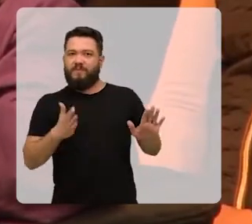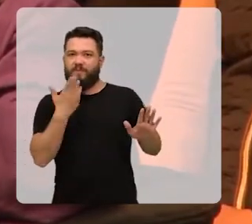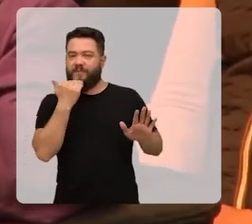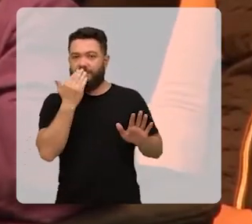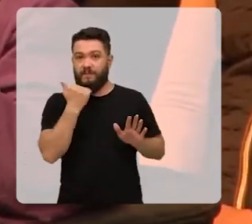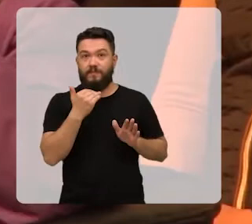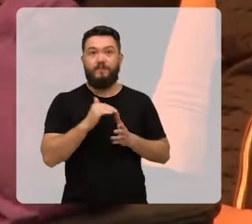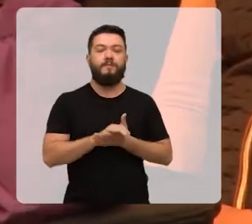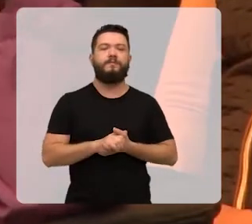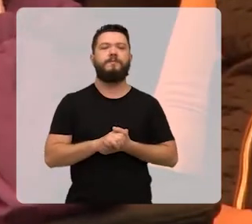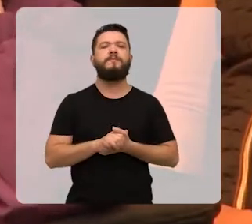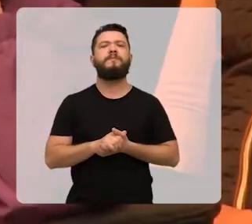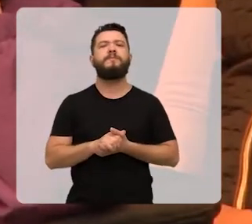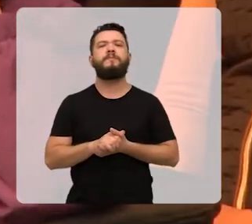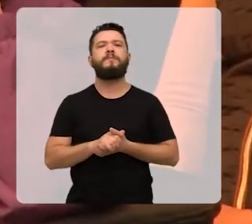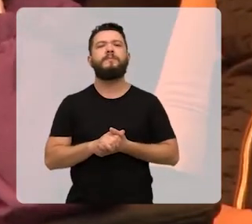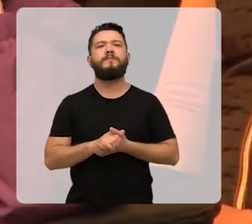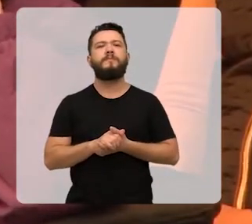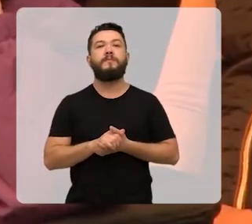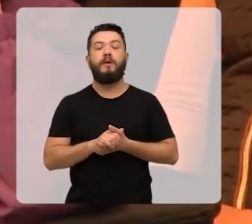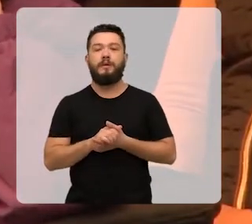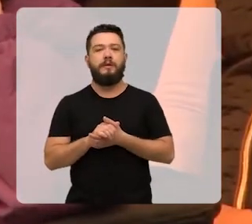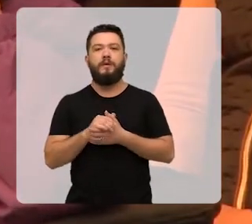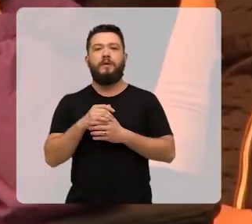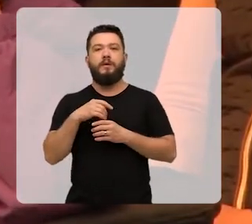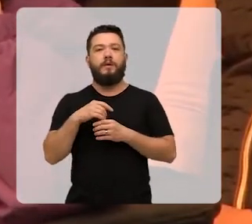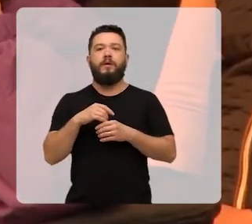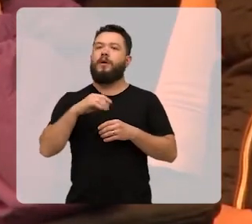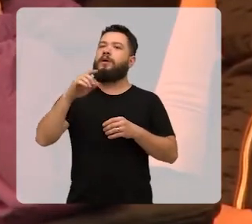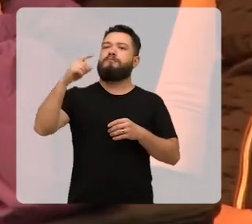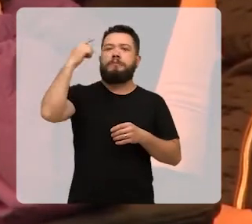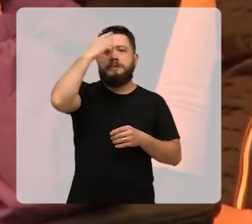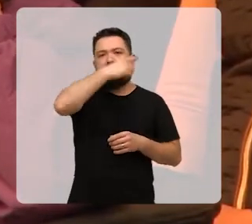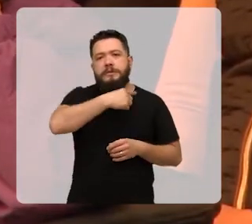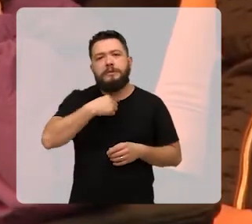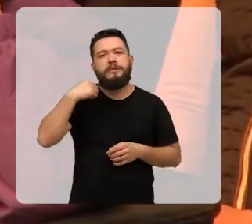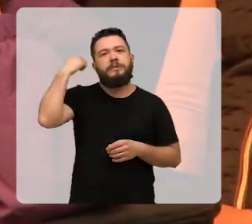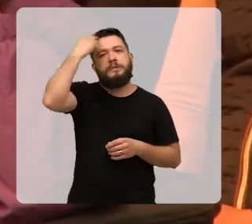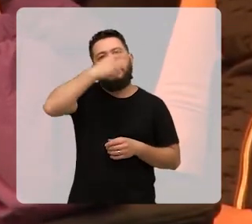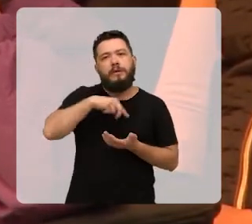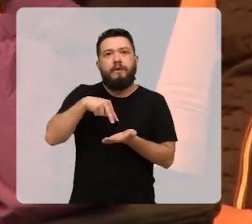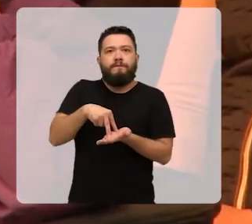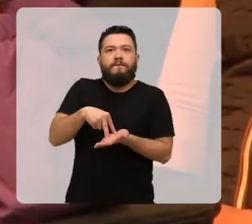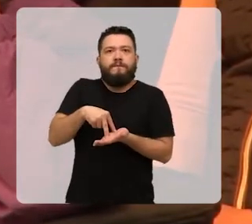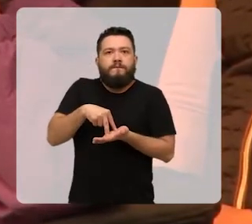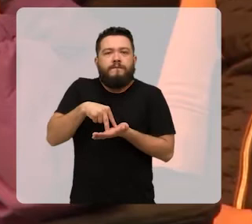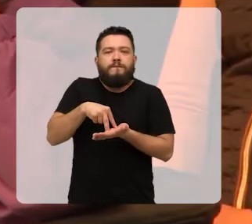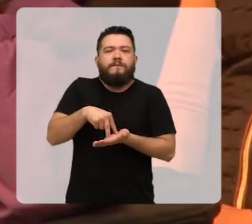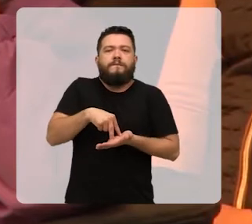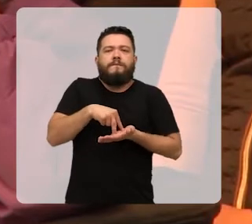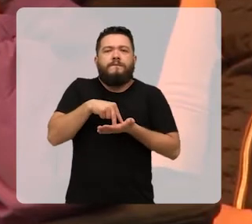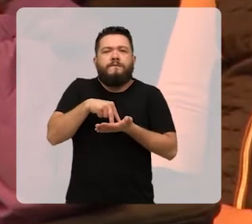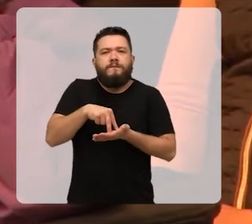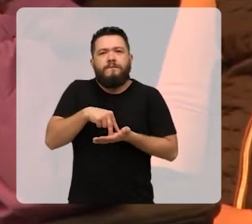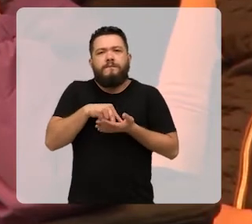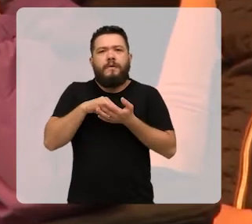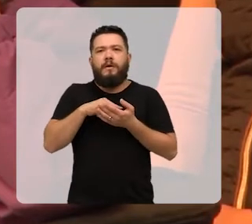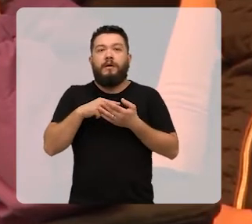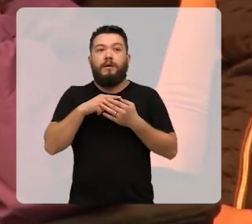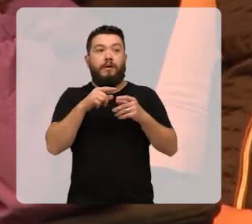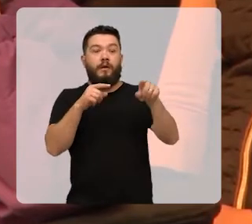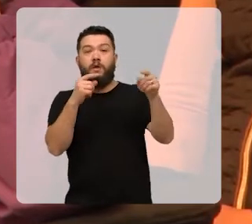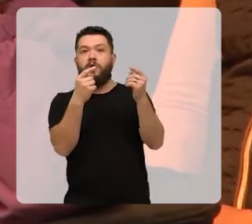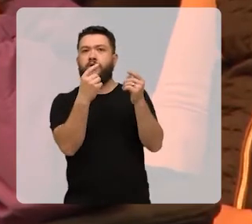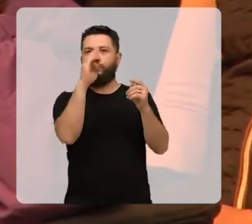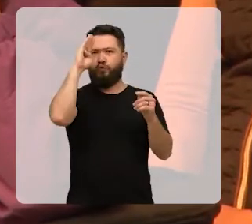Ficamos horas a fim de pé, chamado Pell, para ser contado, seja qual foi o tempo e as condições físicas do